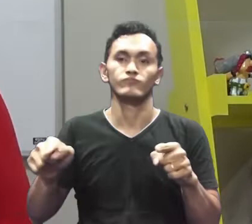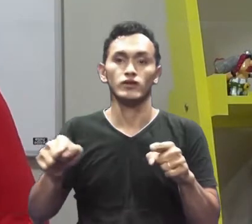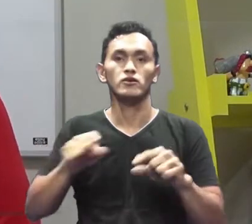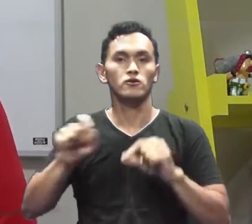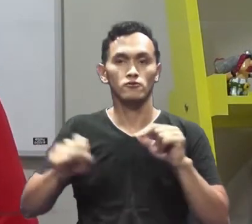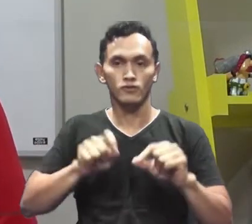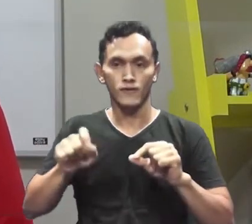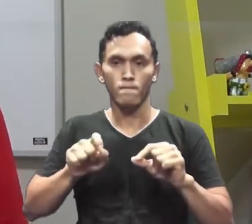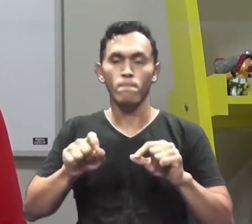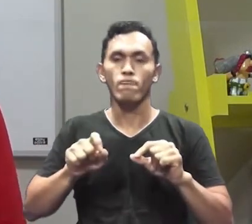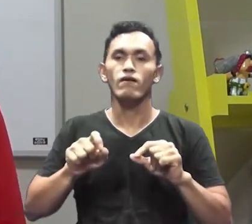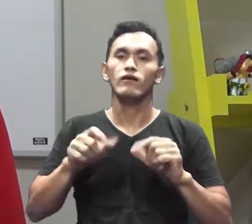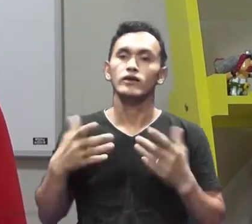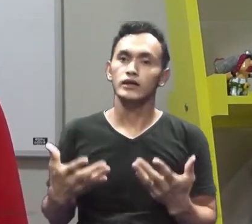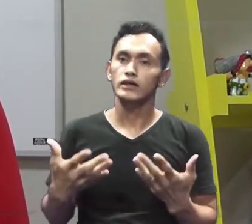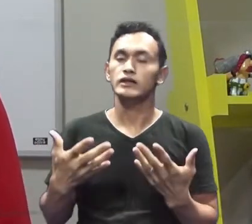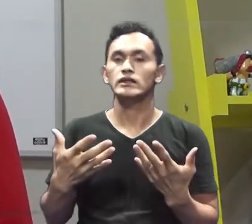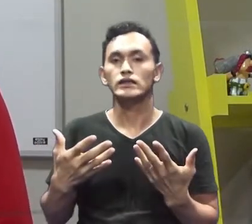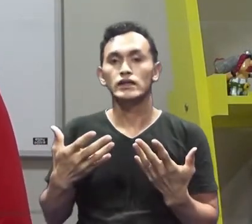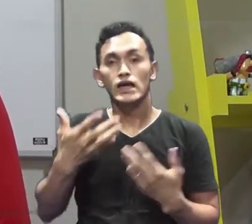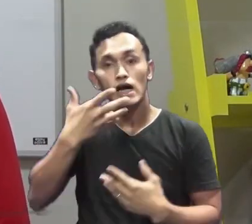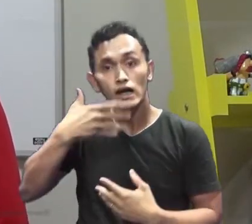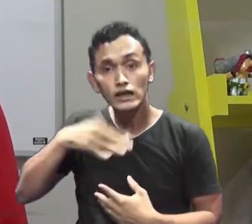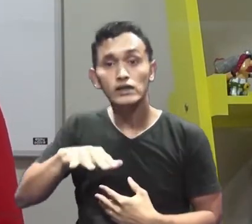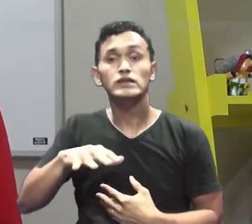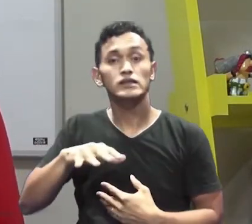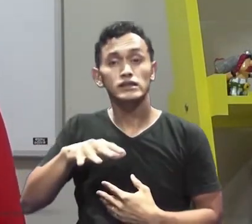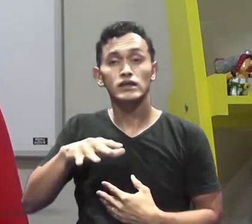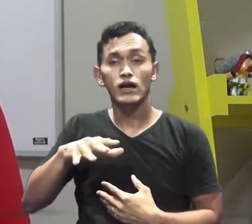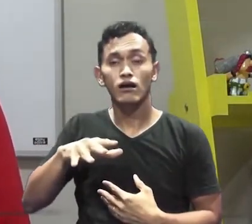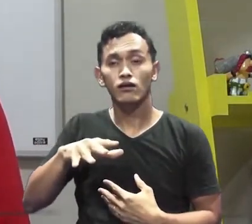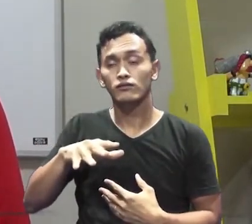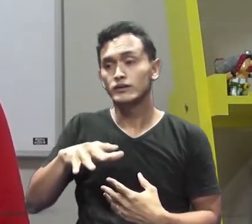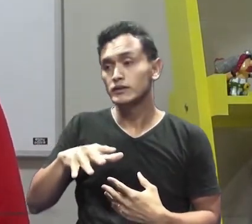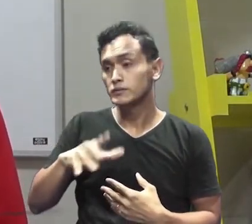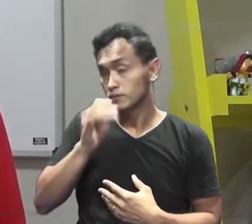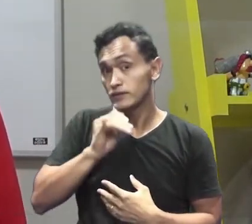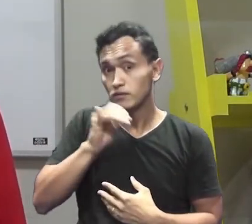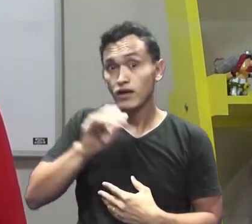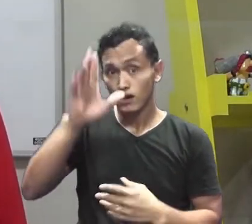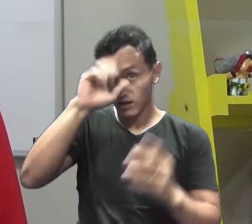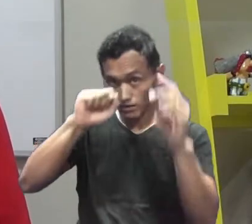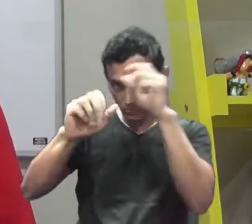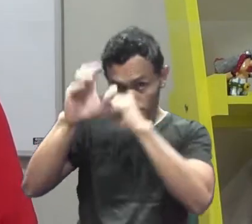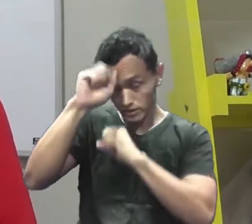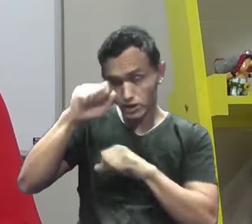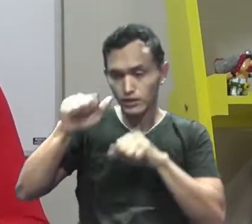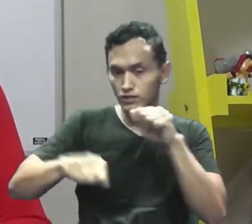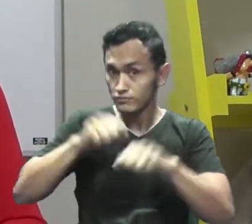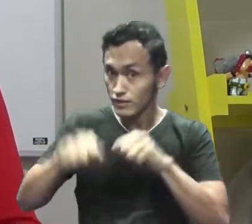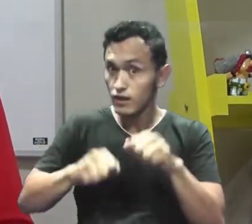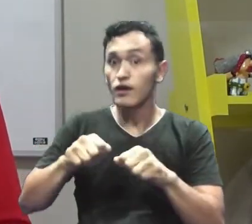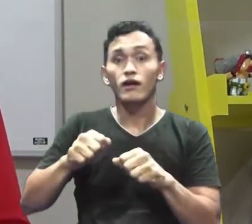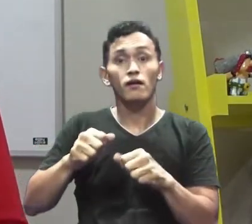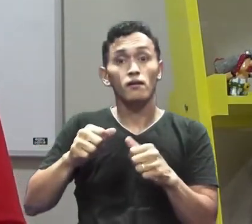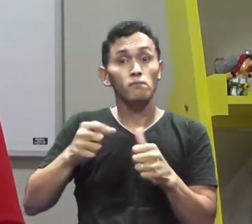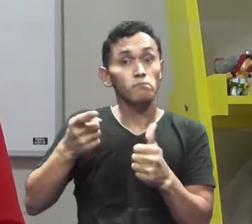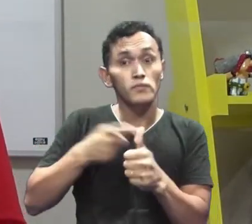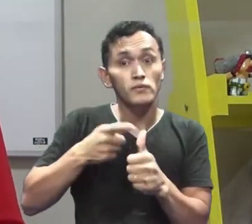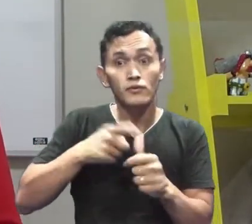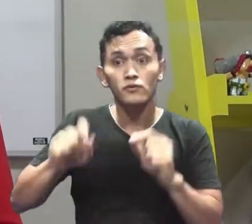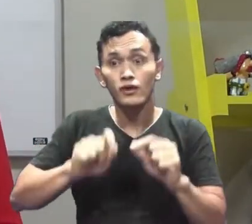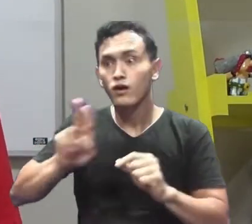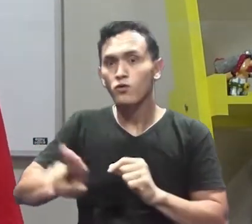também, você que se interessa pelo assunto, é quando a criança aprende a andar de bicicleta. Então, primeiro ela usa a